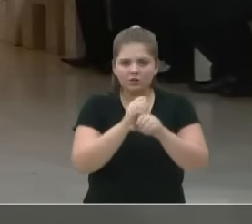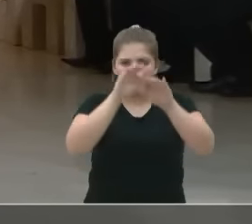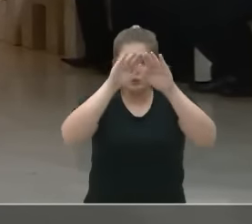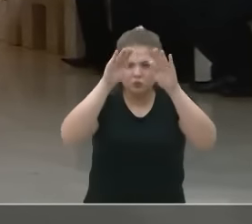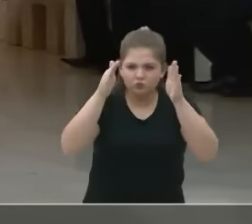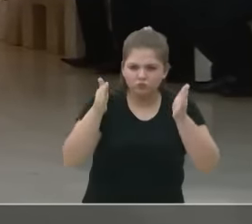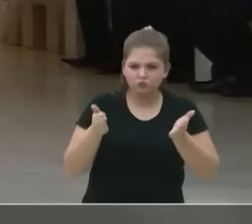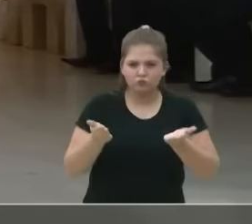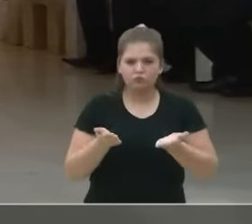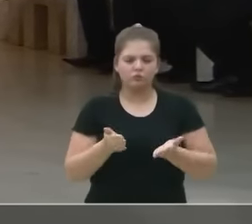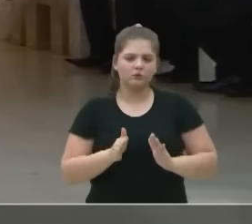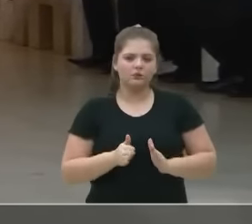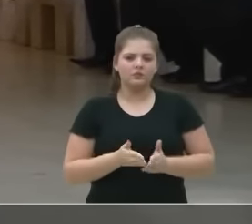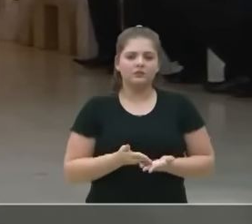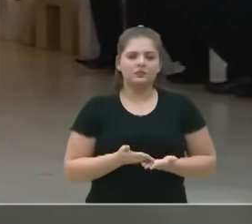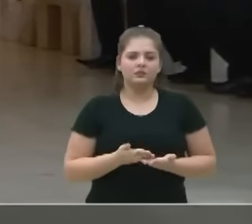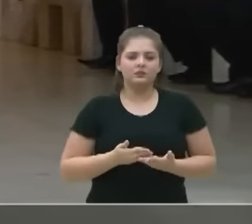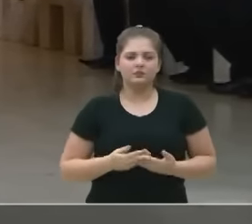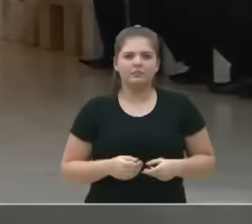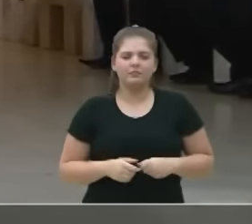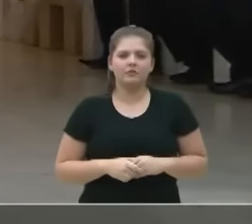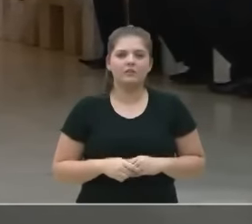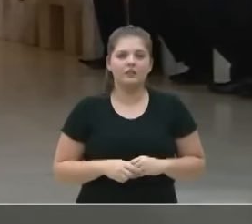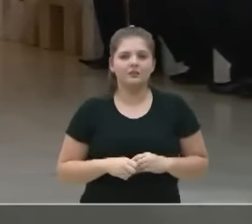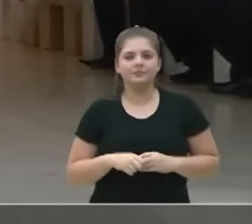tem que ser personalizado.